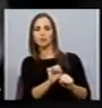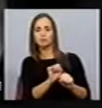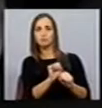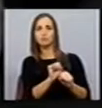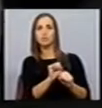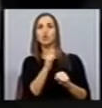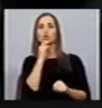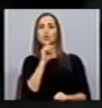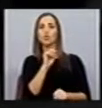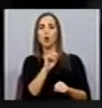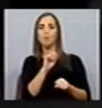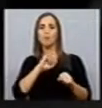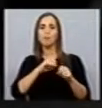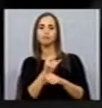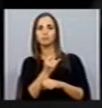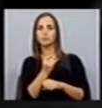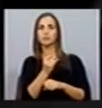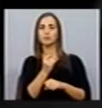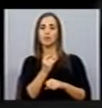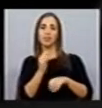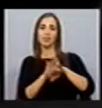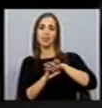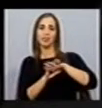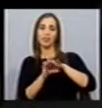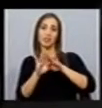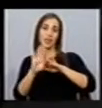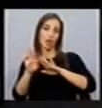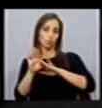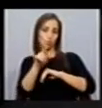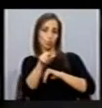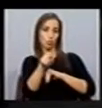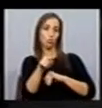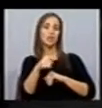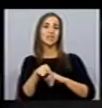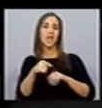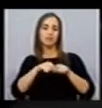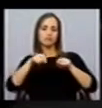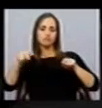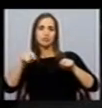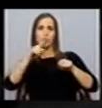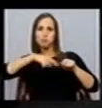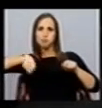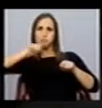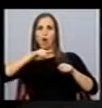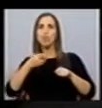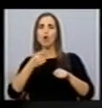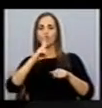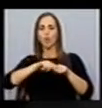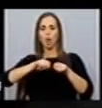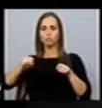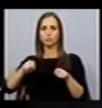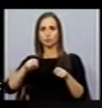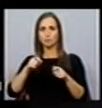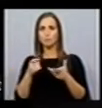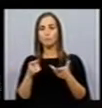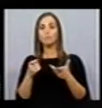cratera Stickney, do lado direito nesta imagem, e que tem cerca de 9 km de diâmetro. Ora, os astrónomos sempre